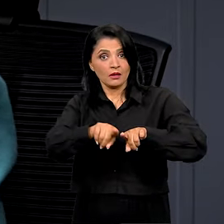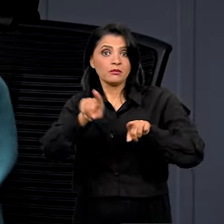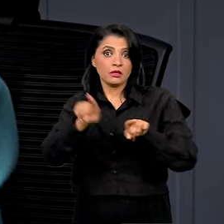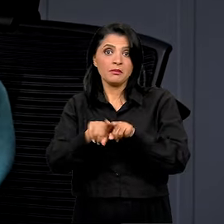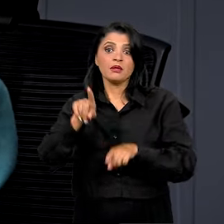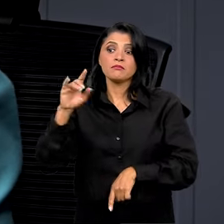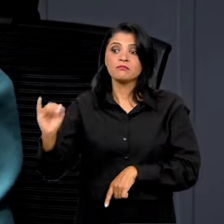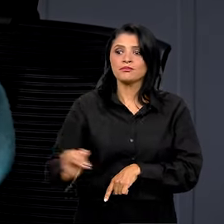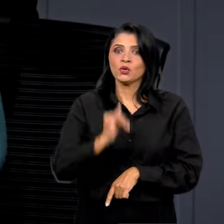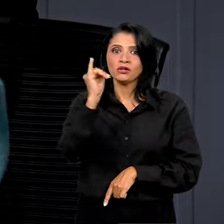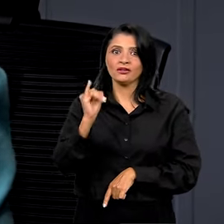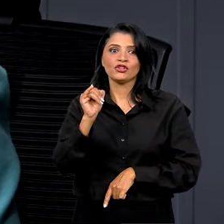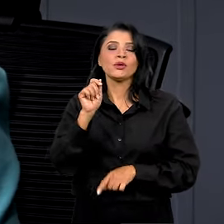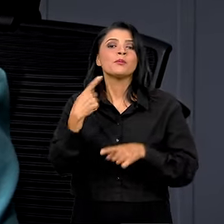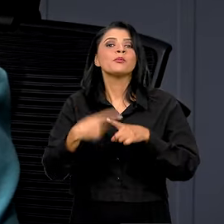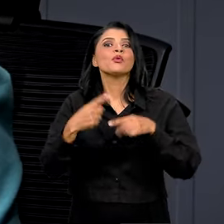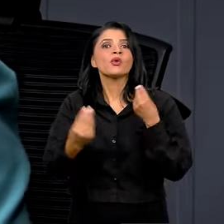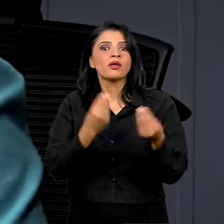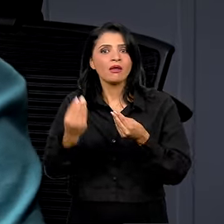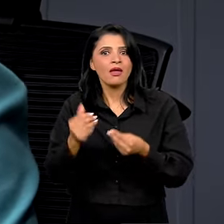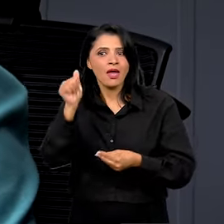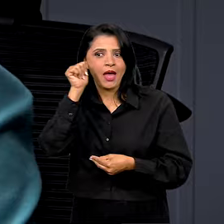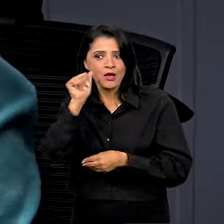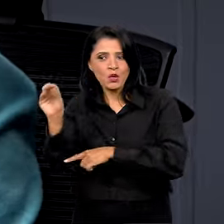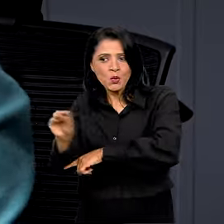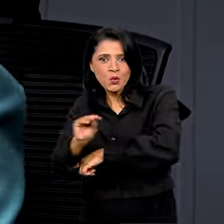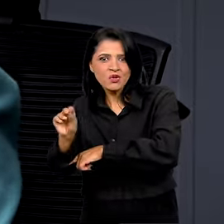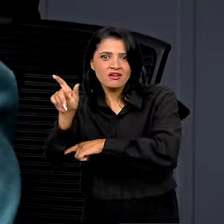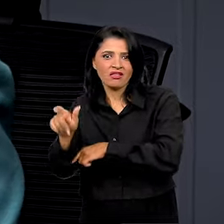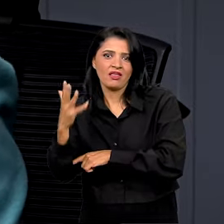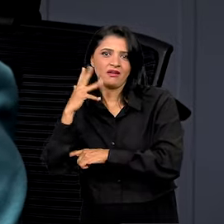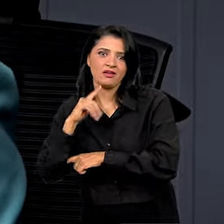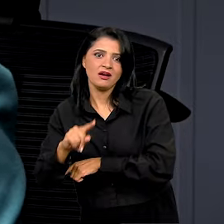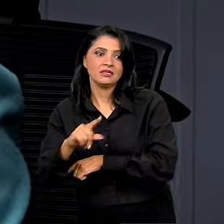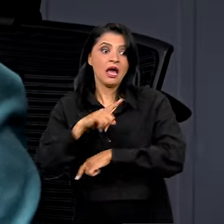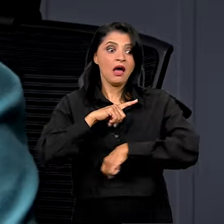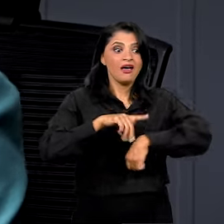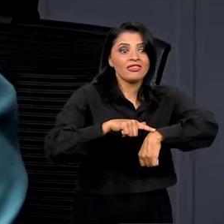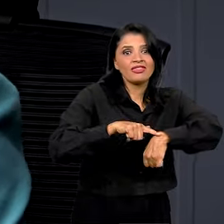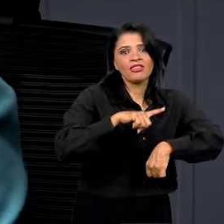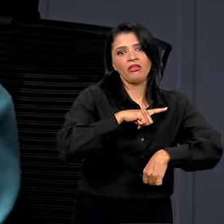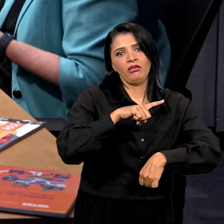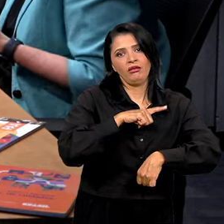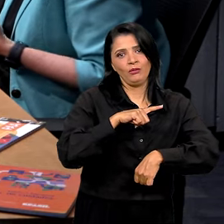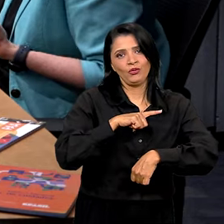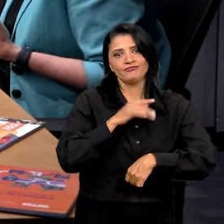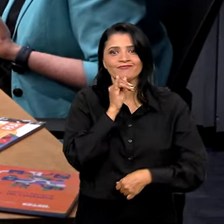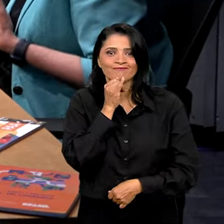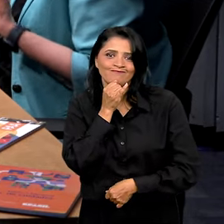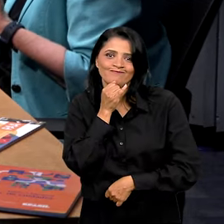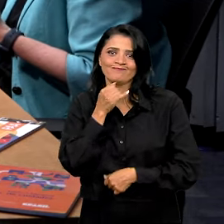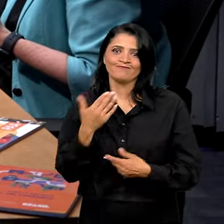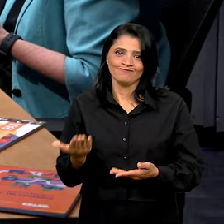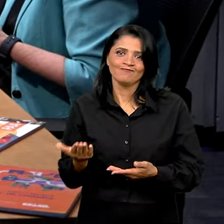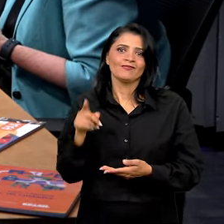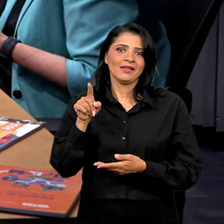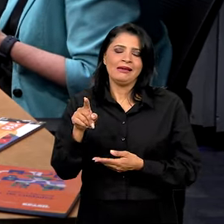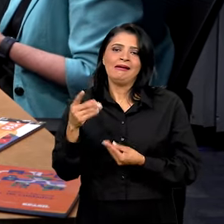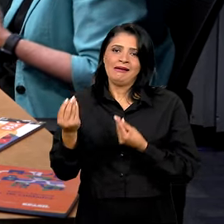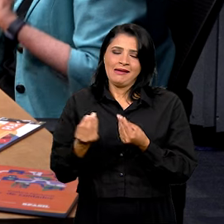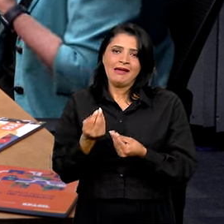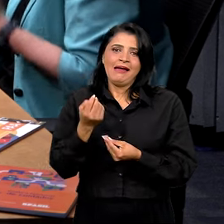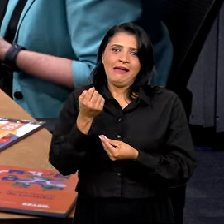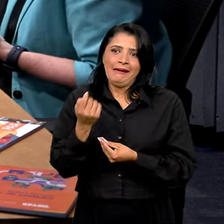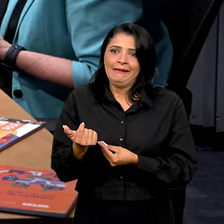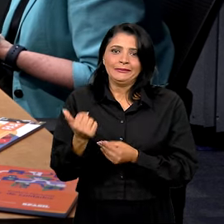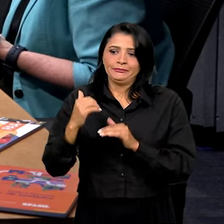fundamental para liberar o tempo das pessoas que cuidam dessa dessa criança que infelizmente ainda são de